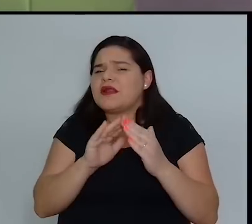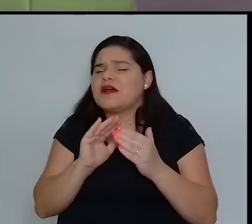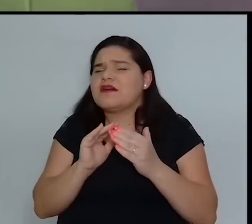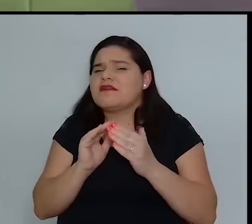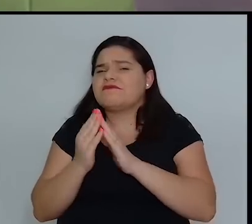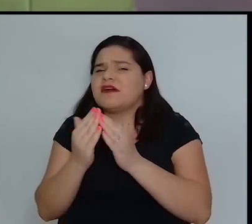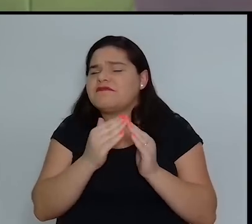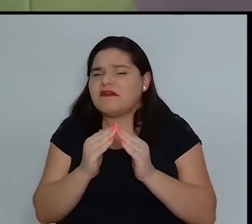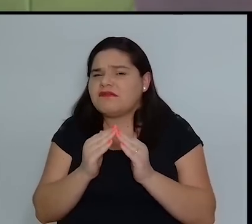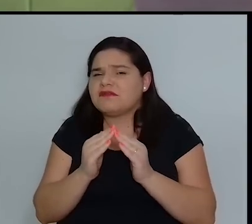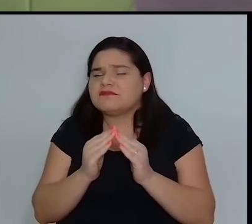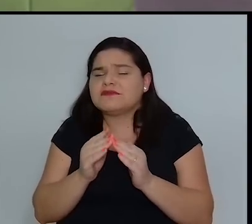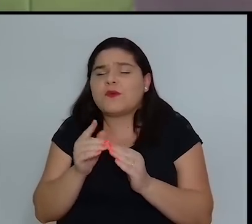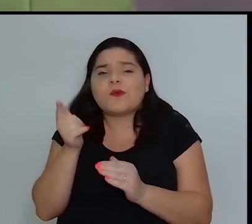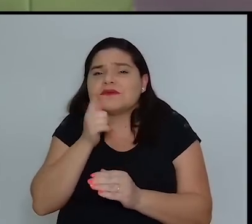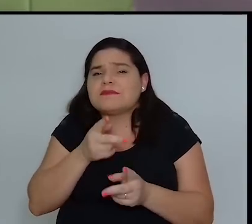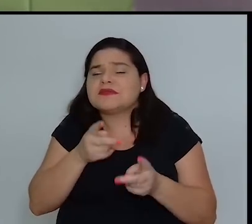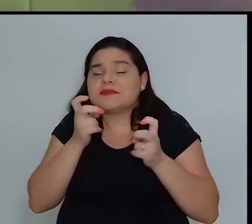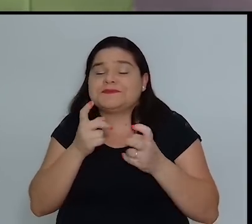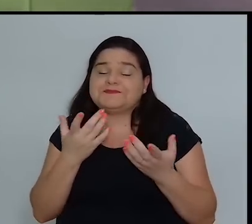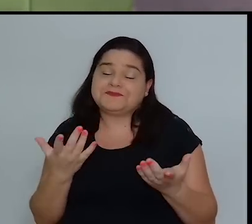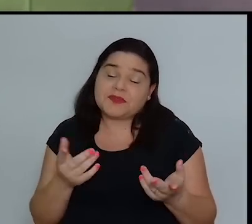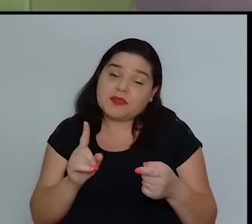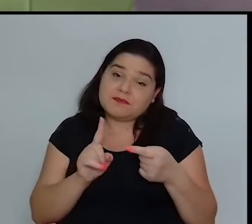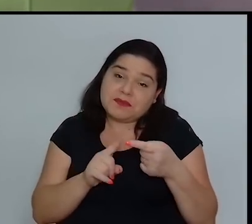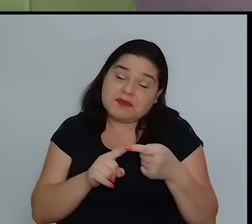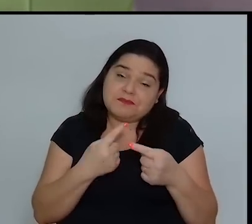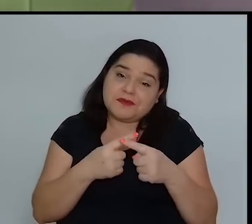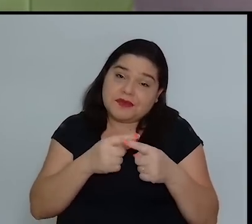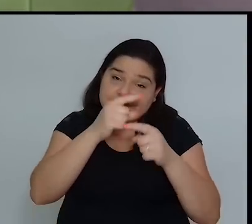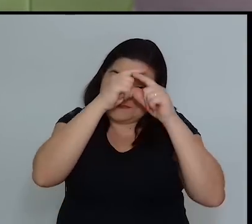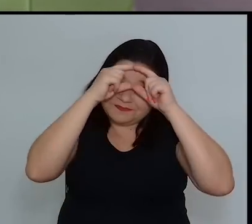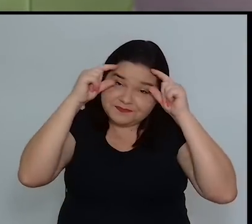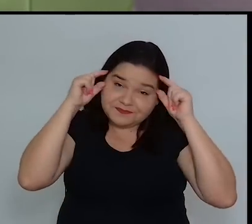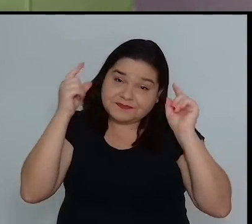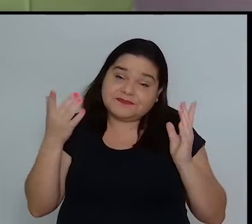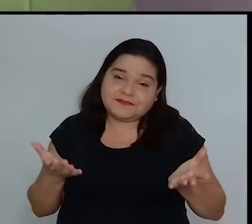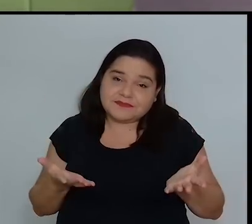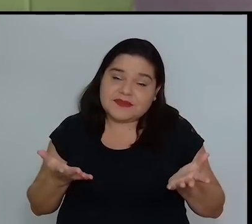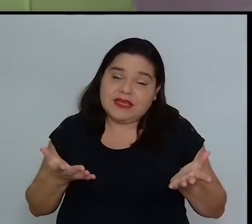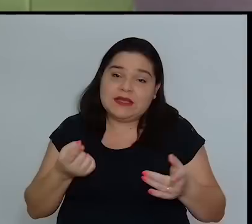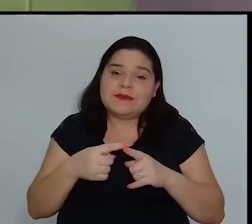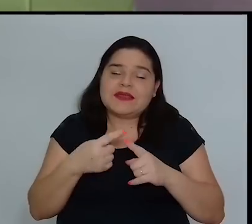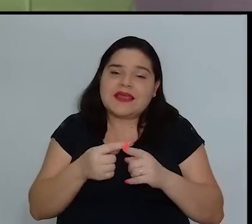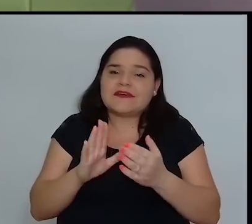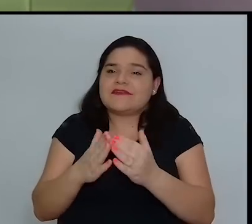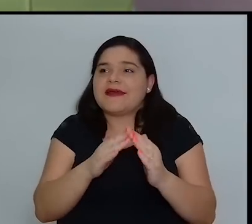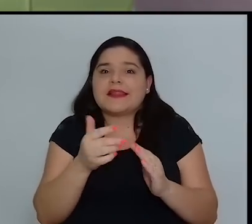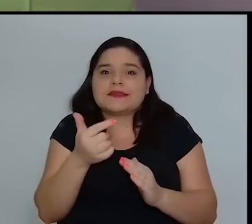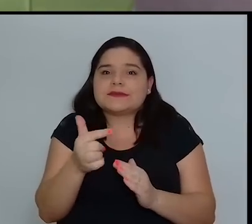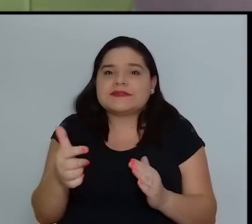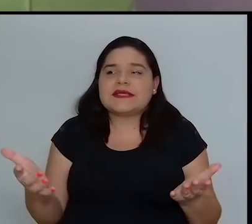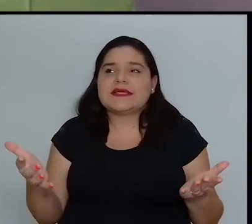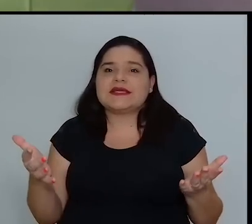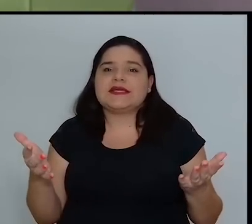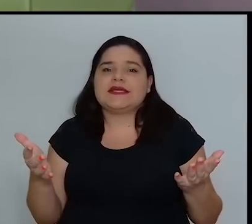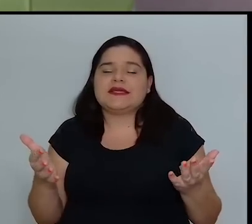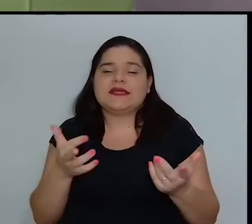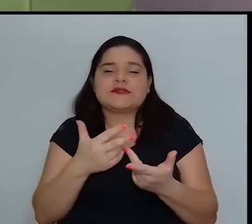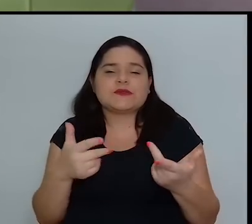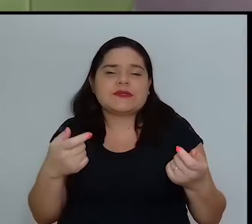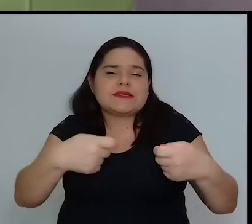relacionada ao estigma de que a favela não tinha os capacetes